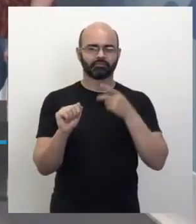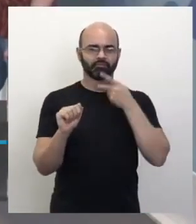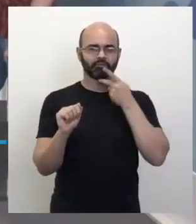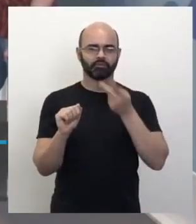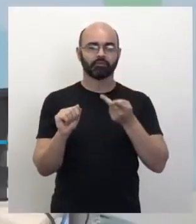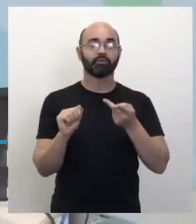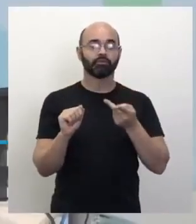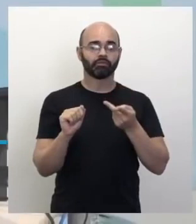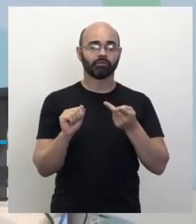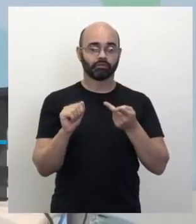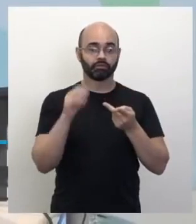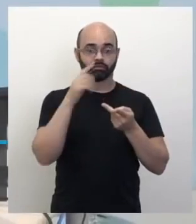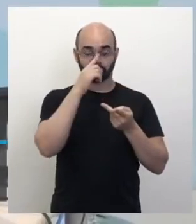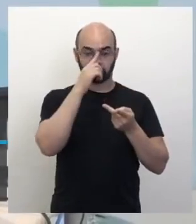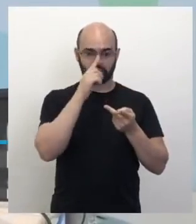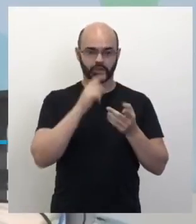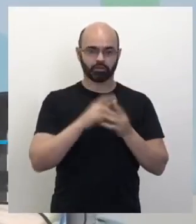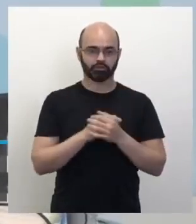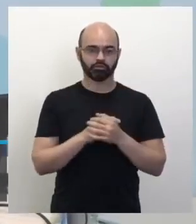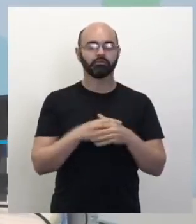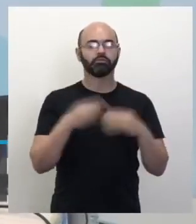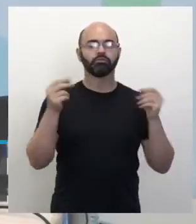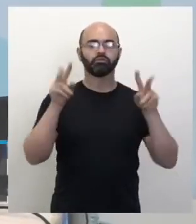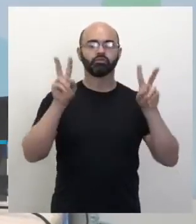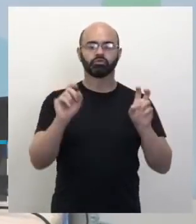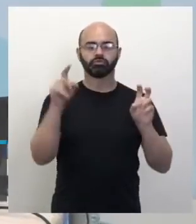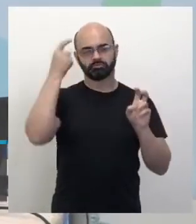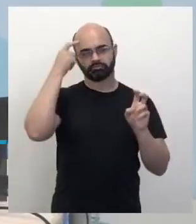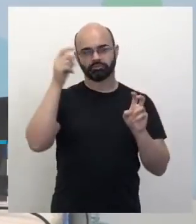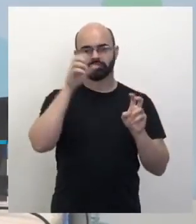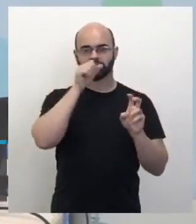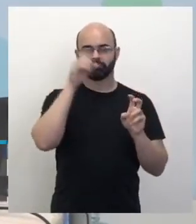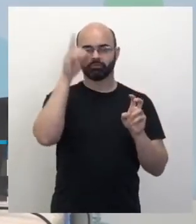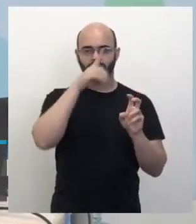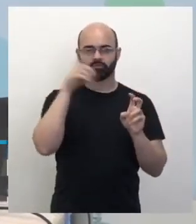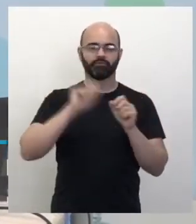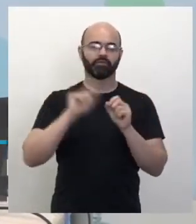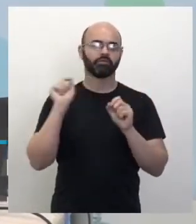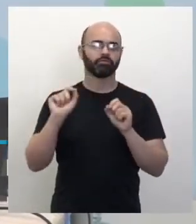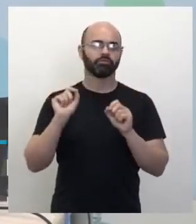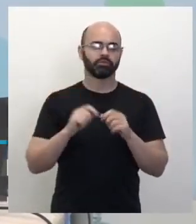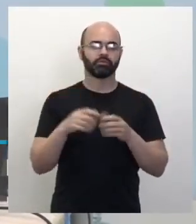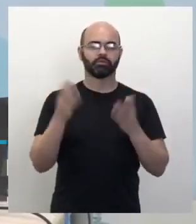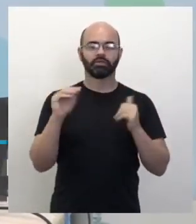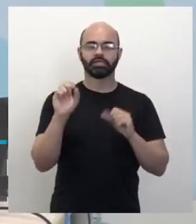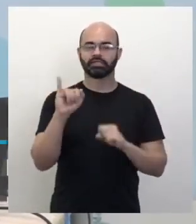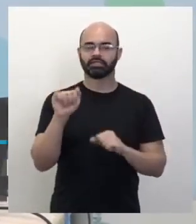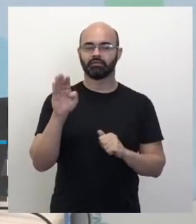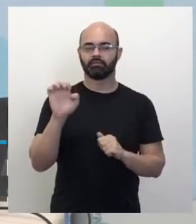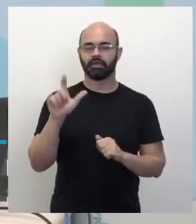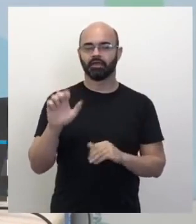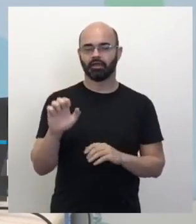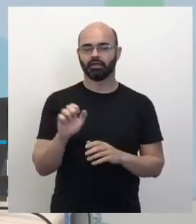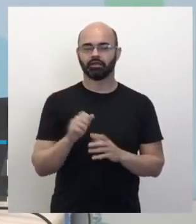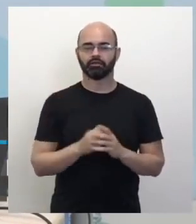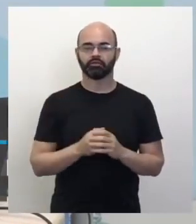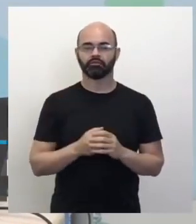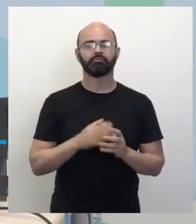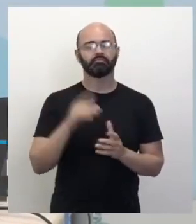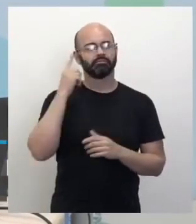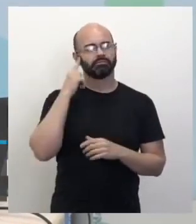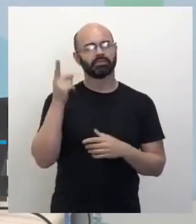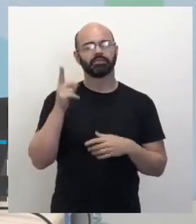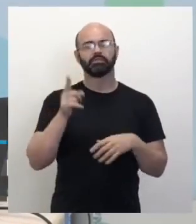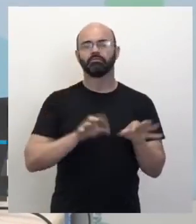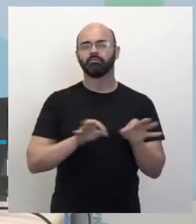about the weekend. Todos eles são sobre o final de semana. Okay. A Isabelle, eles estão falando sobre planos